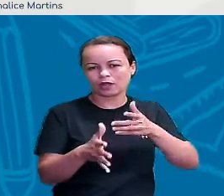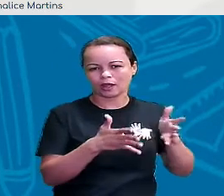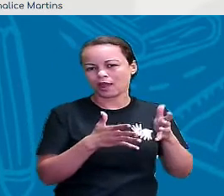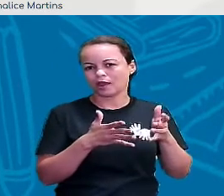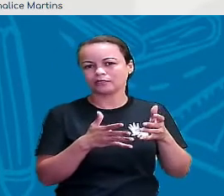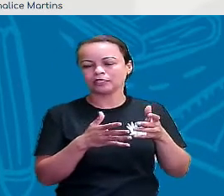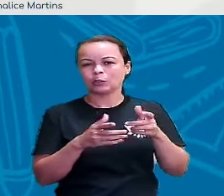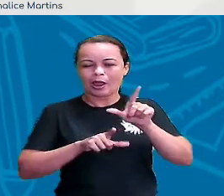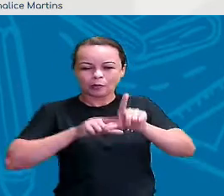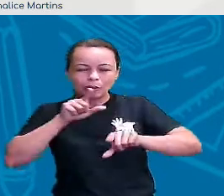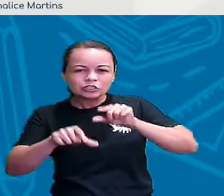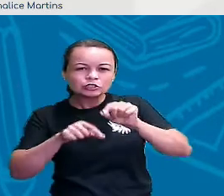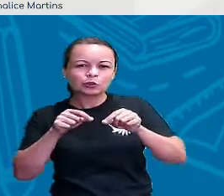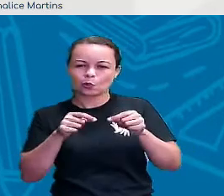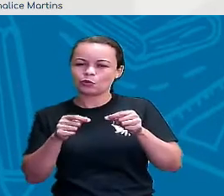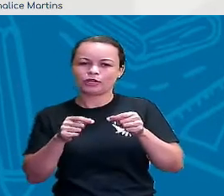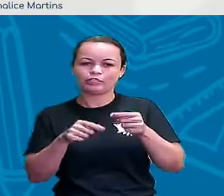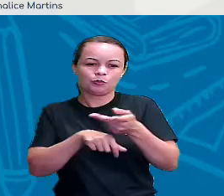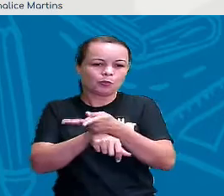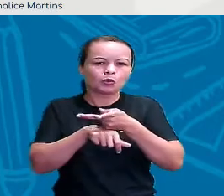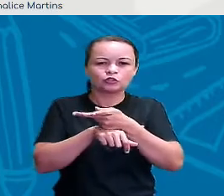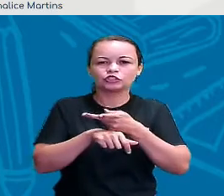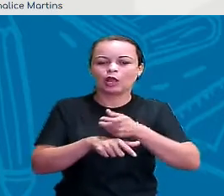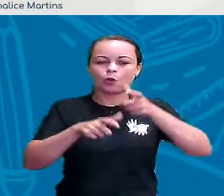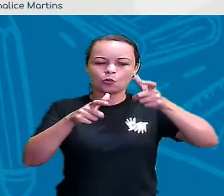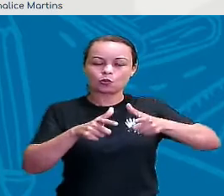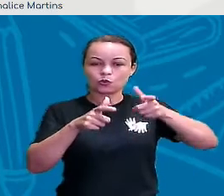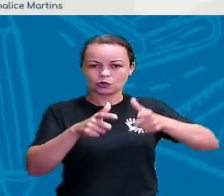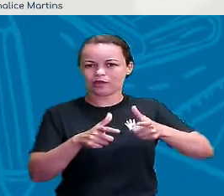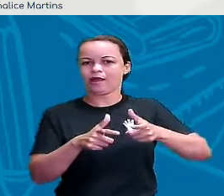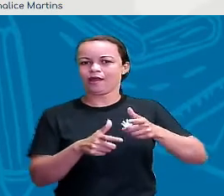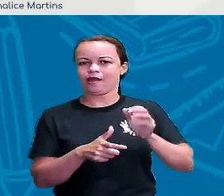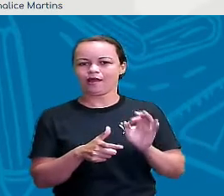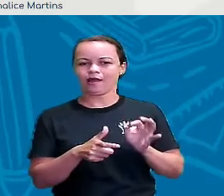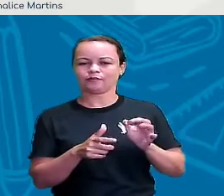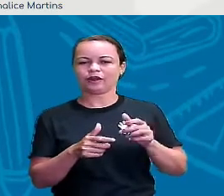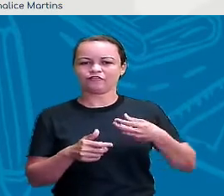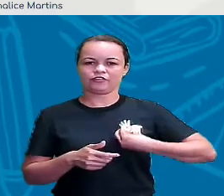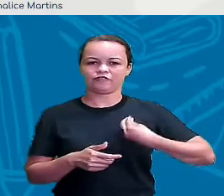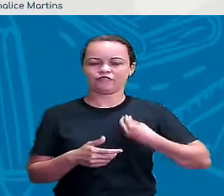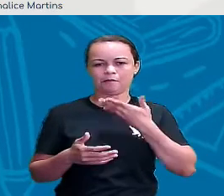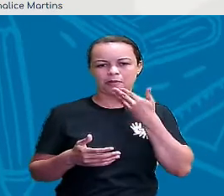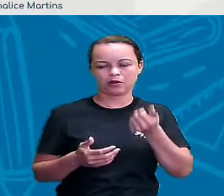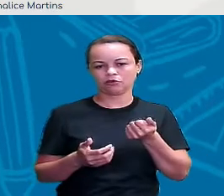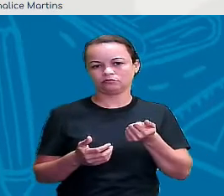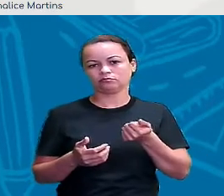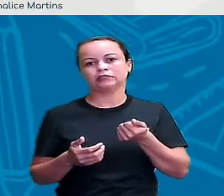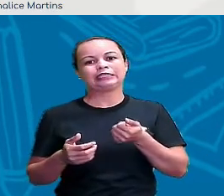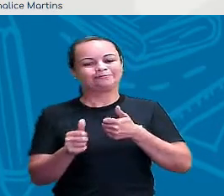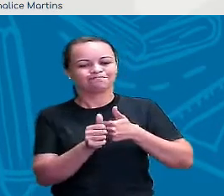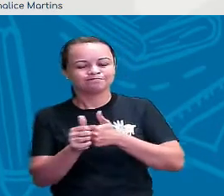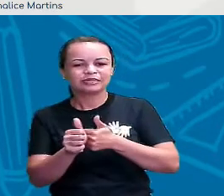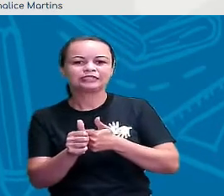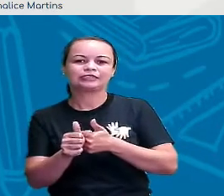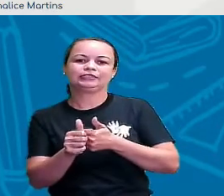em busca de melhores condições. A condição da guerra, da perseguição política e